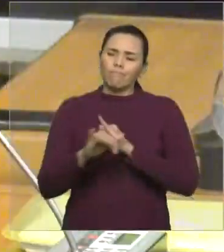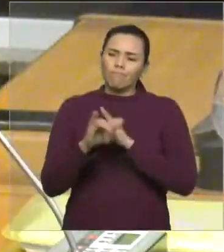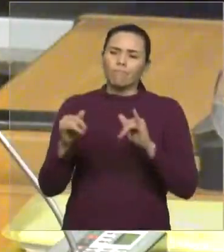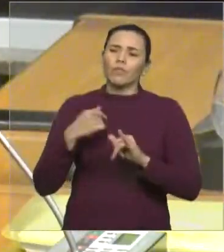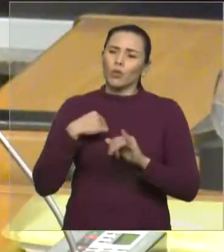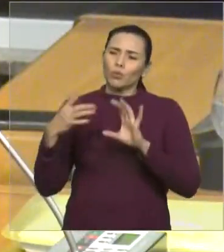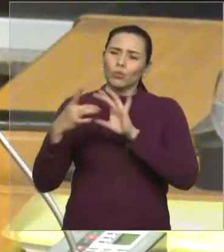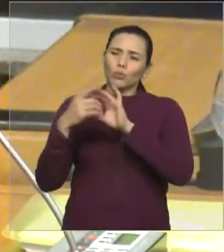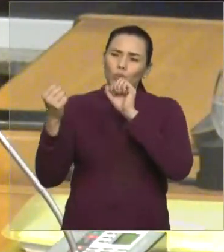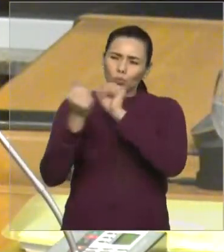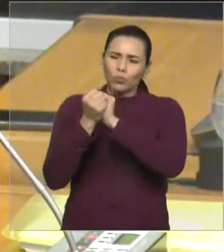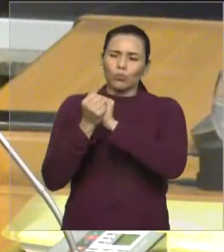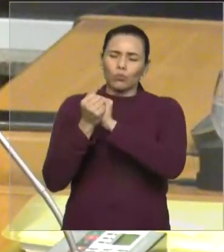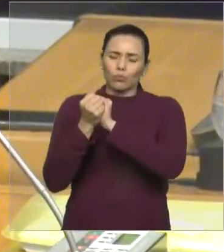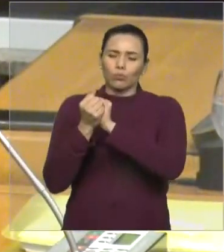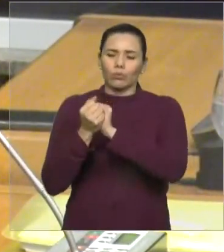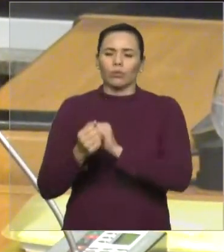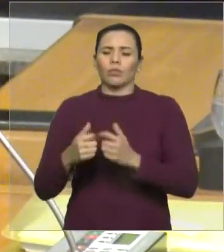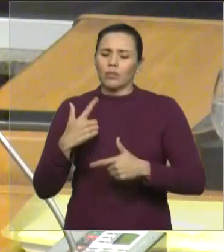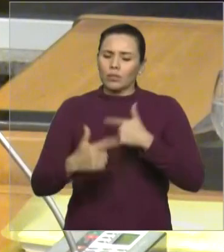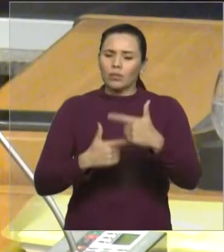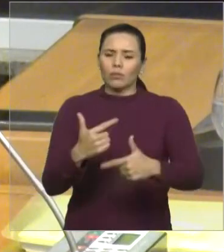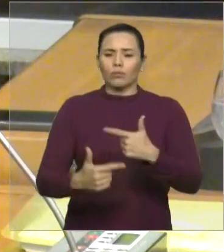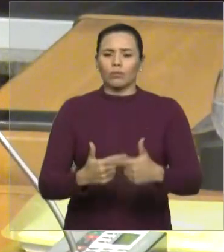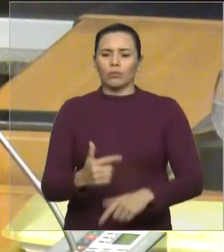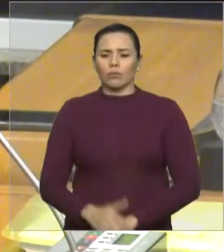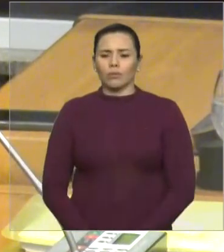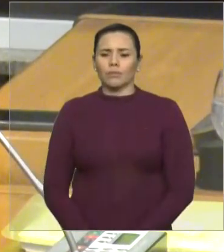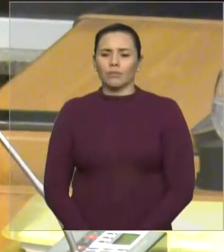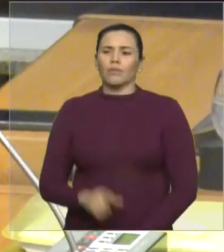senhor tratou a questão judicial, eu trato a questão de uma qualidade.